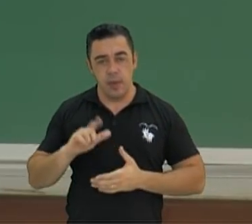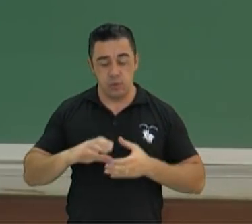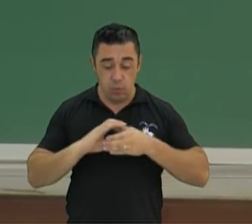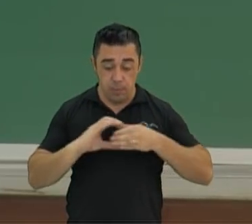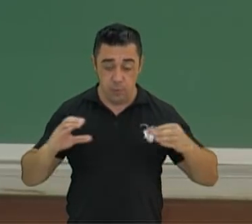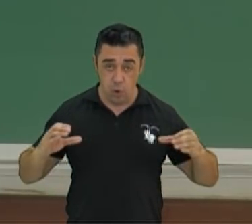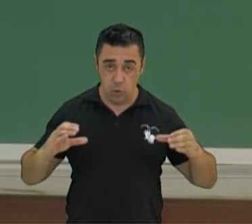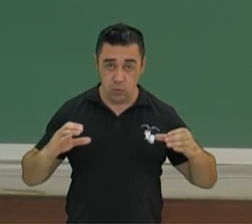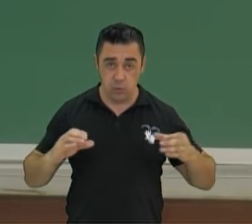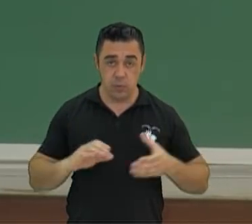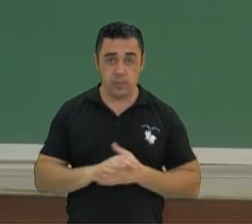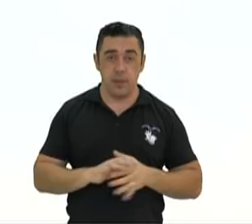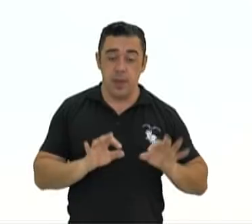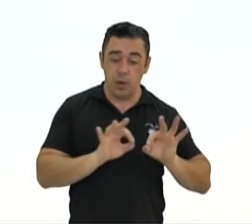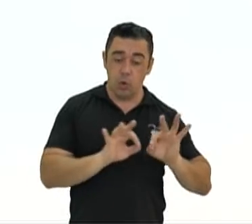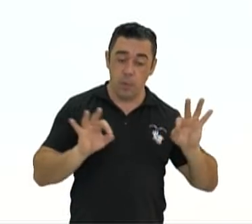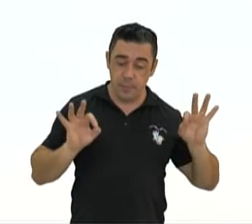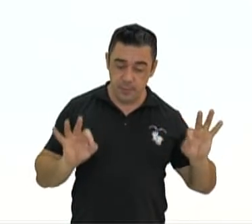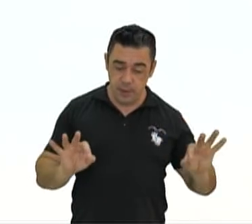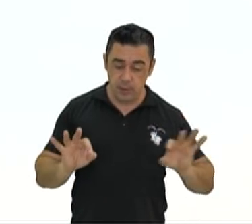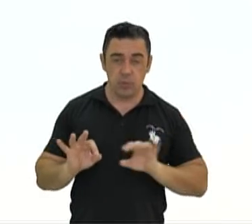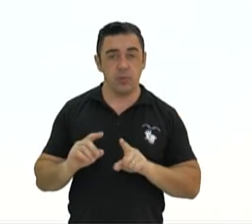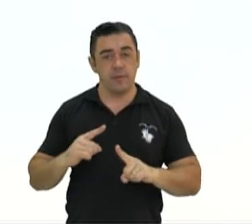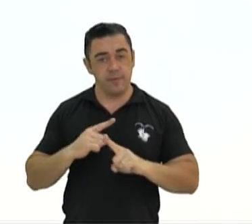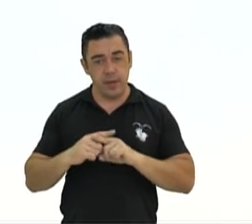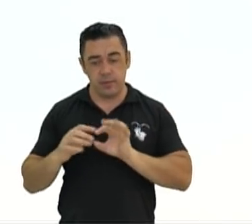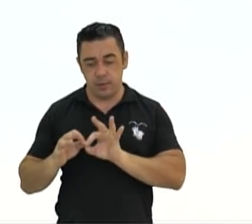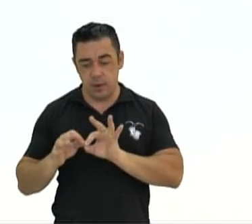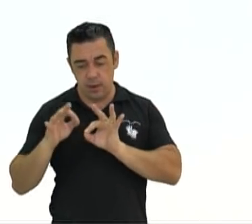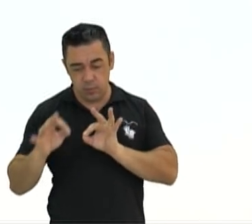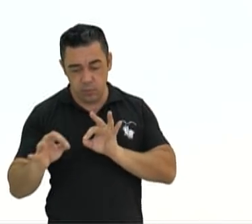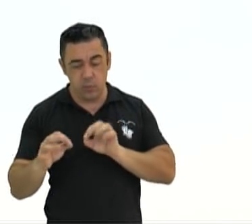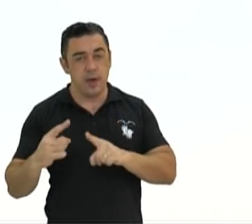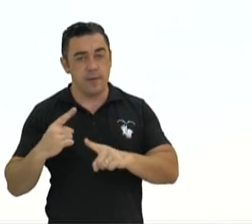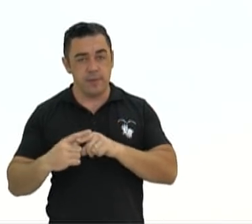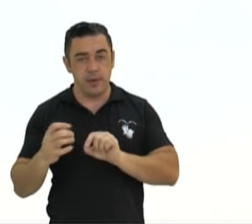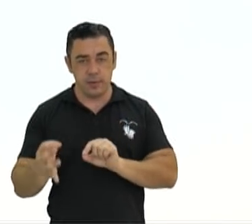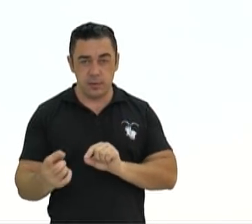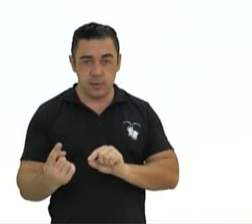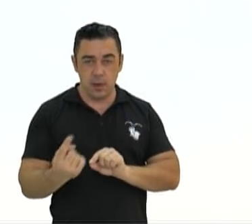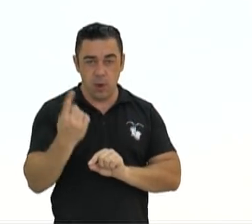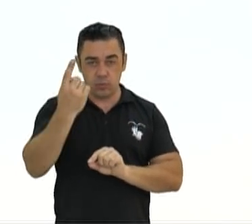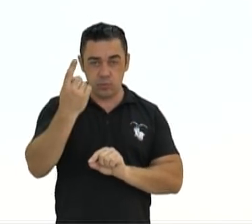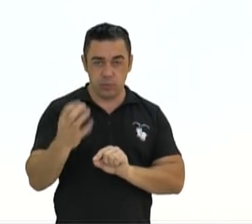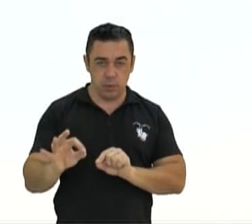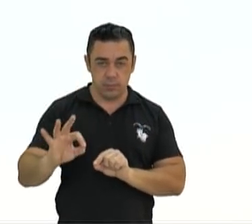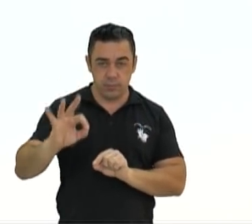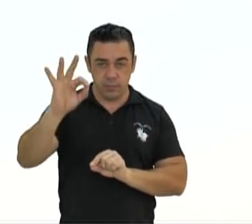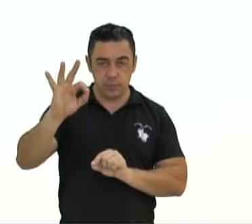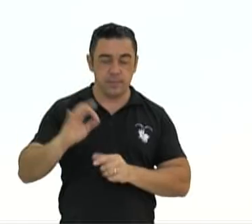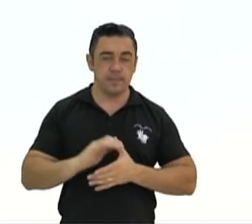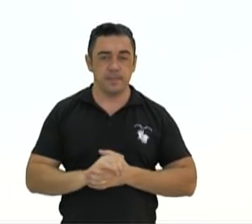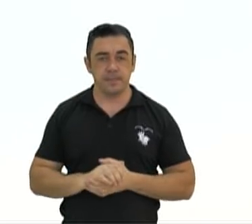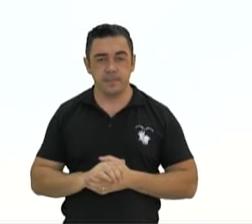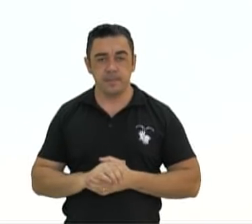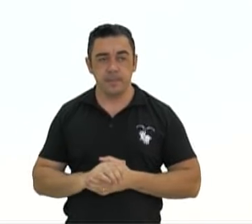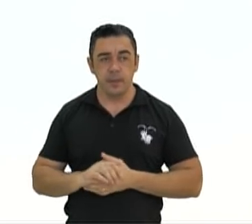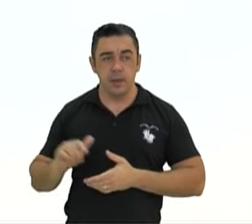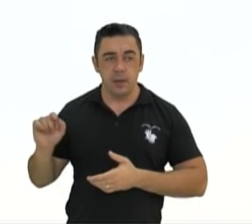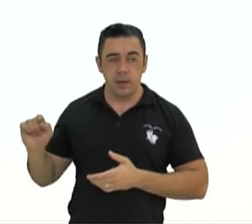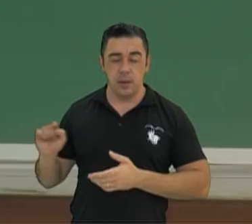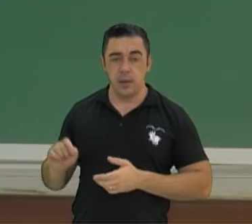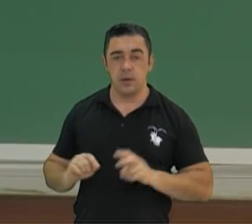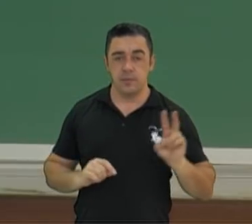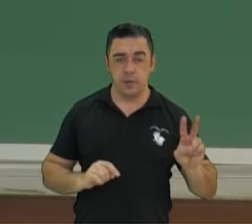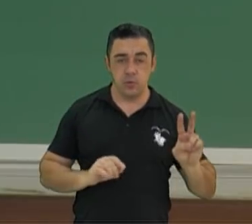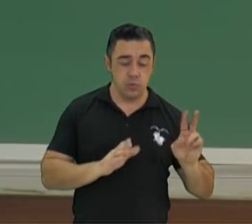retangular a gente calcula pelo comprimento vezes largura vezes altura, certinho? E o volume do cubo é a aresta elevado